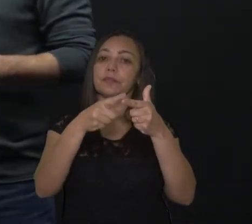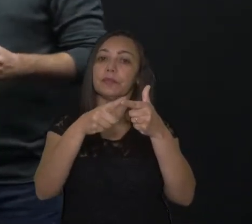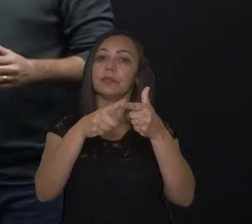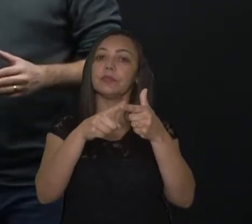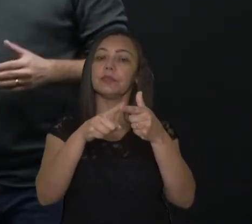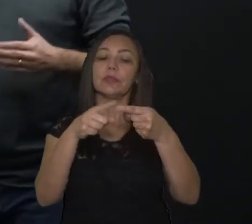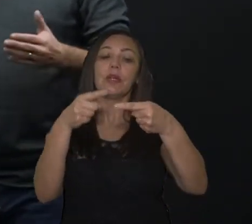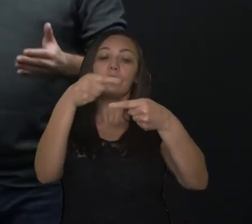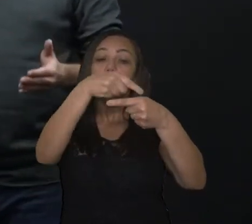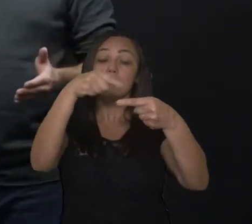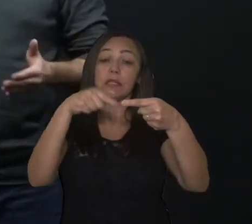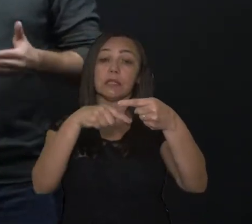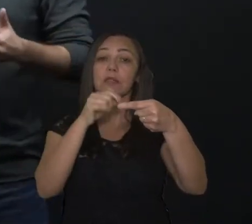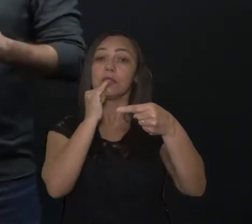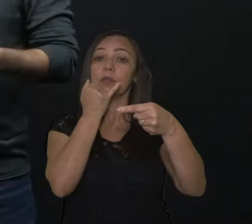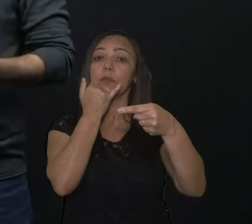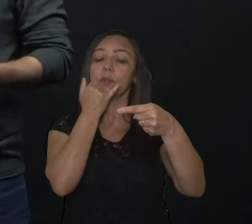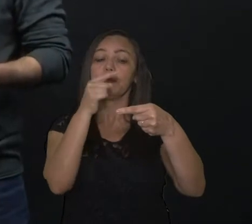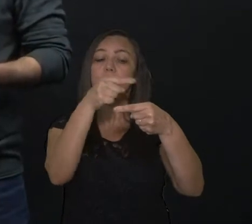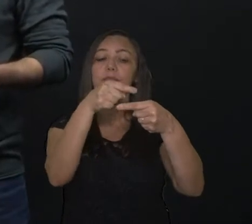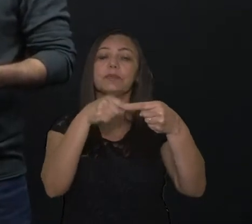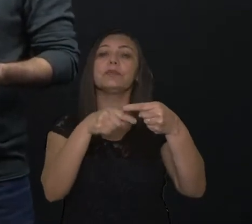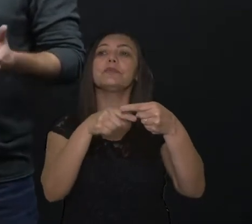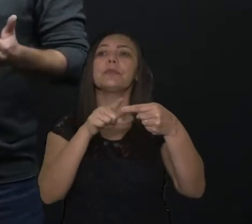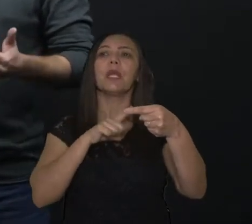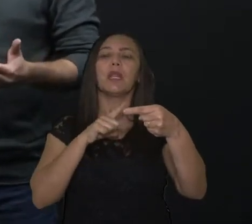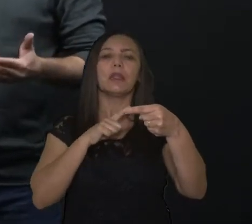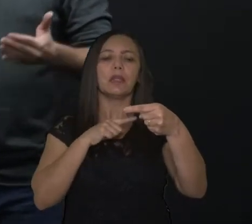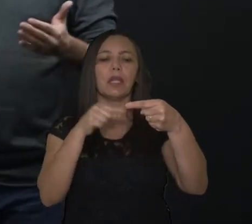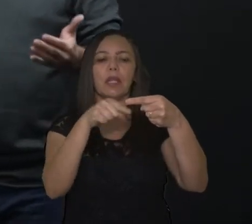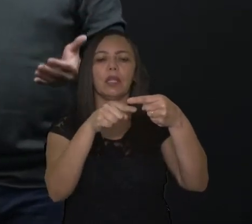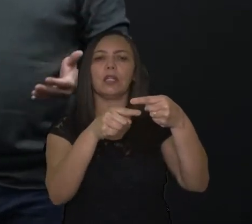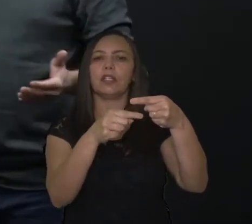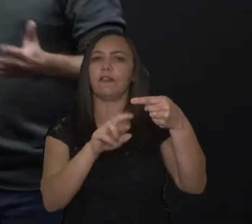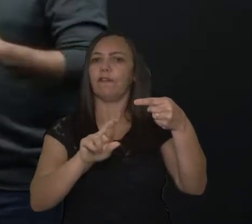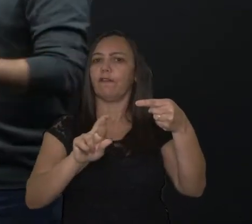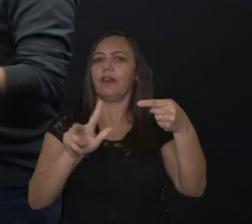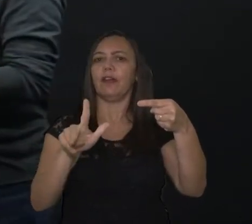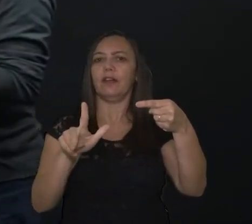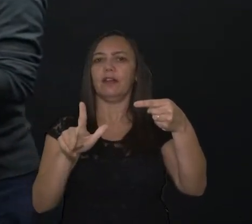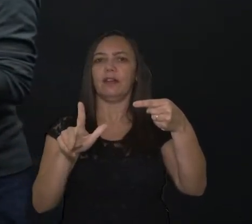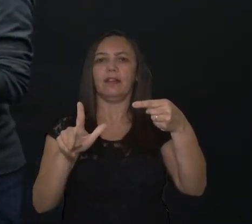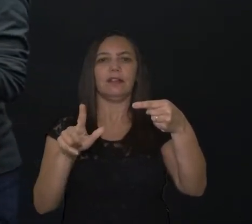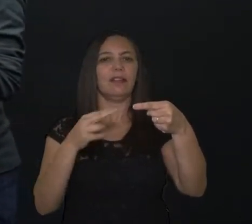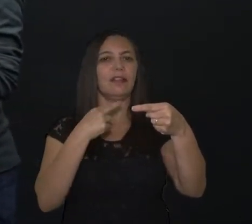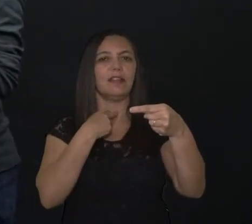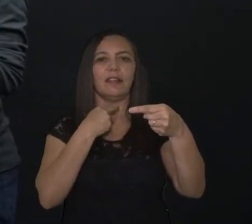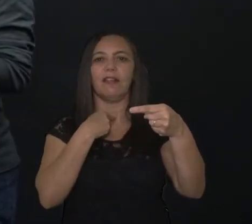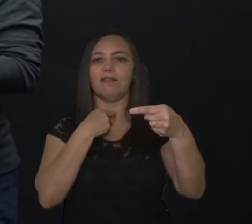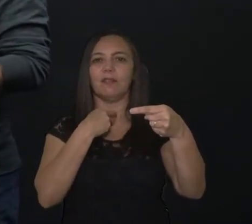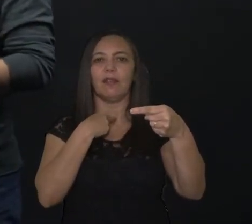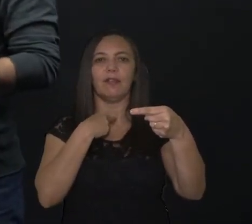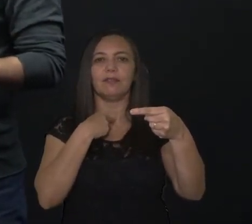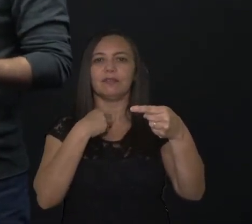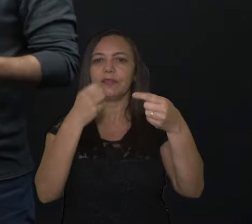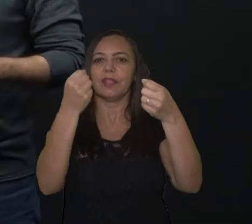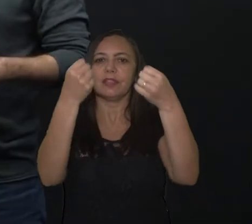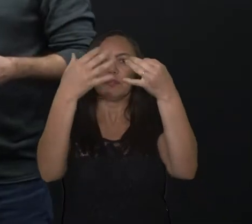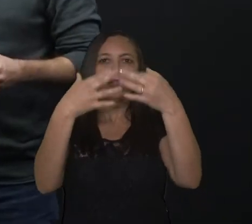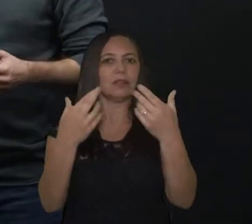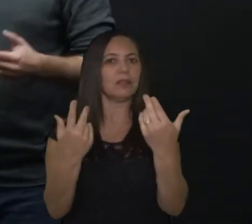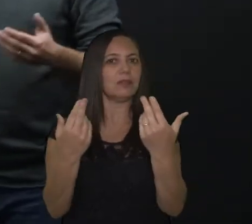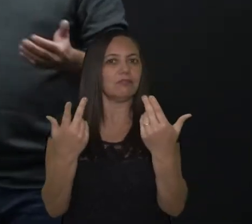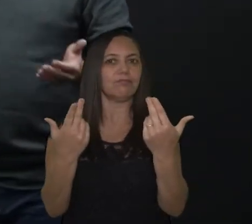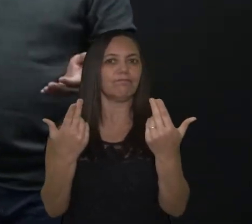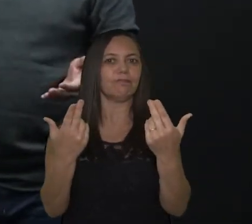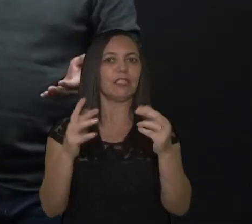frações, elas possuem denominadores diferentes. Sendo eles diferentes, eu não posso trabalhar a mesma ideia que nós